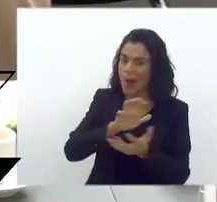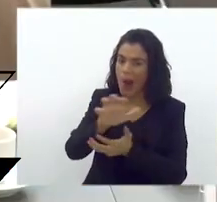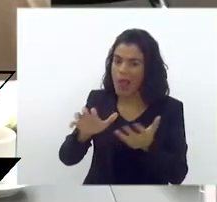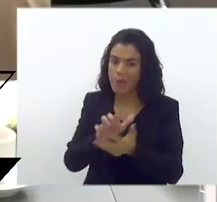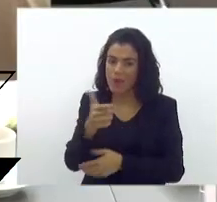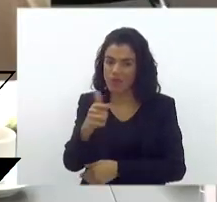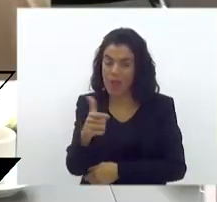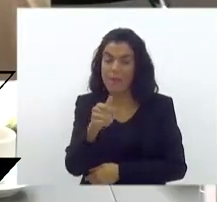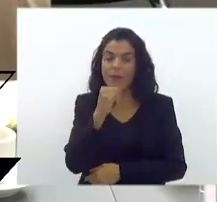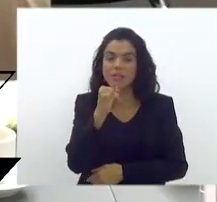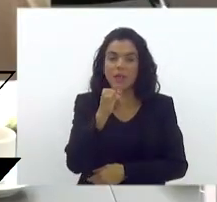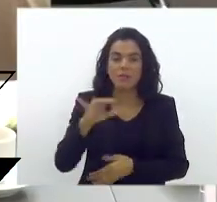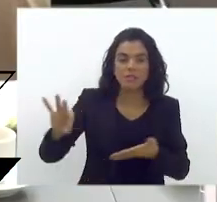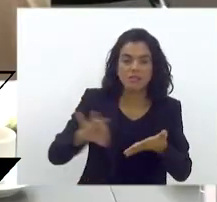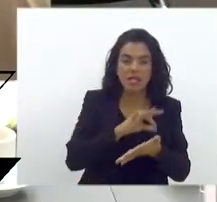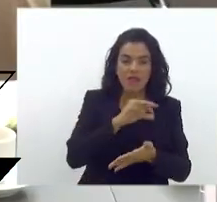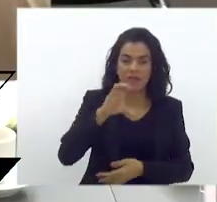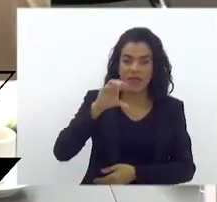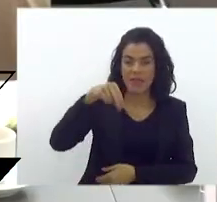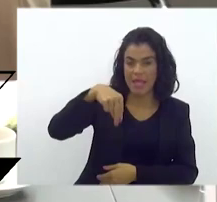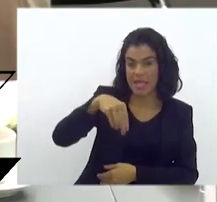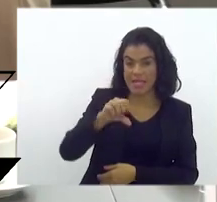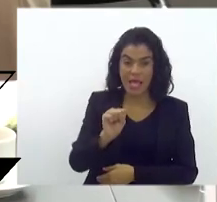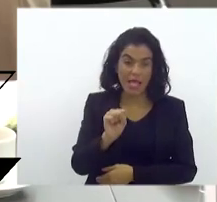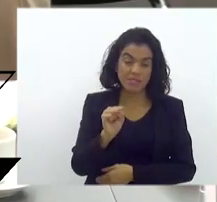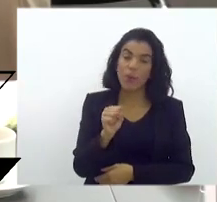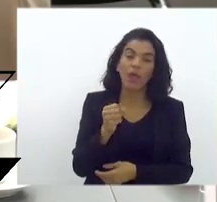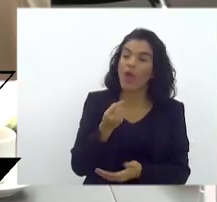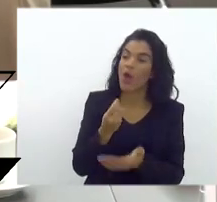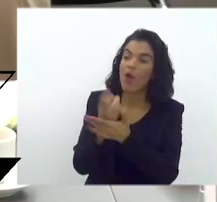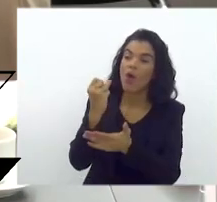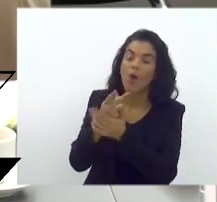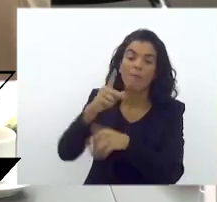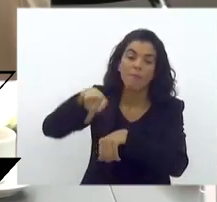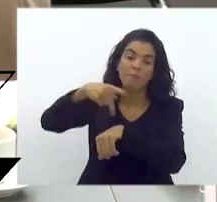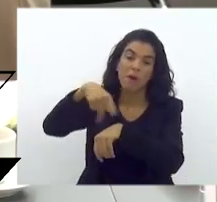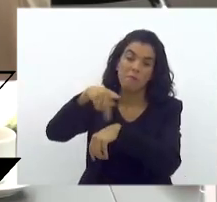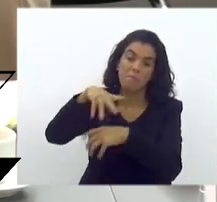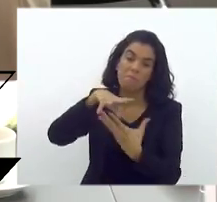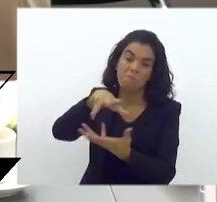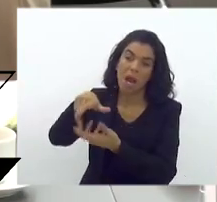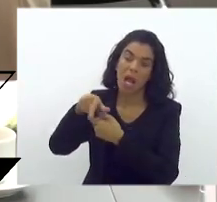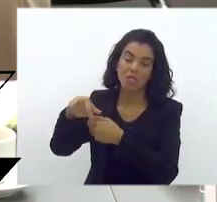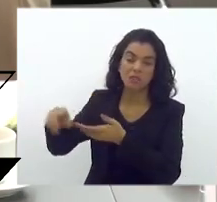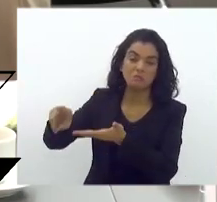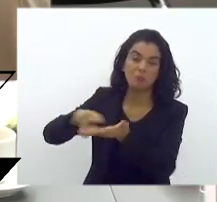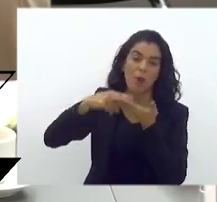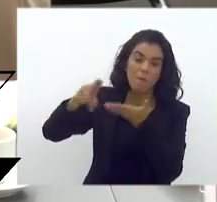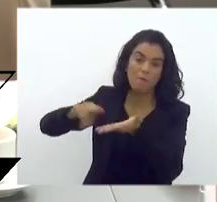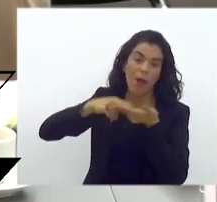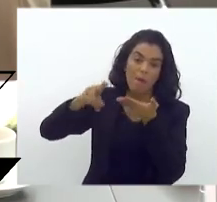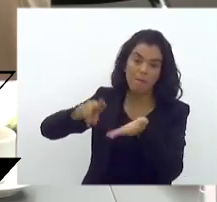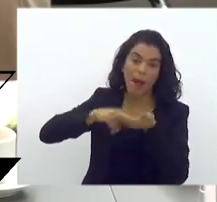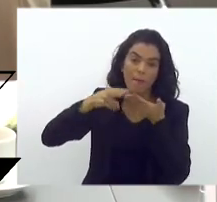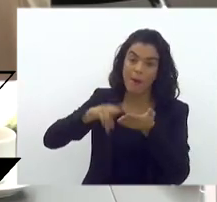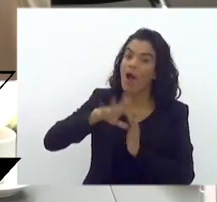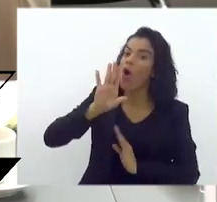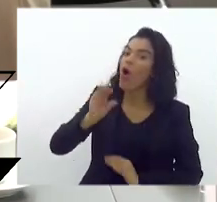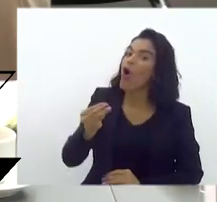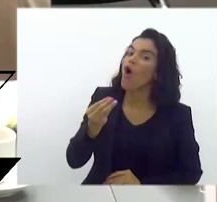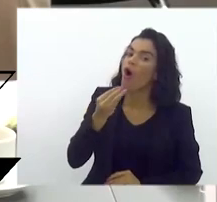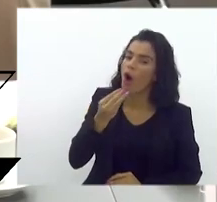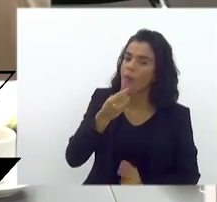se inscreve na ANS e importa, sem perfeito nenhum problema. Perfeito. Né? Evidentemente, com